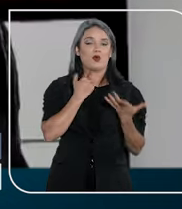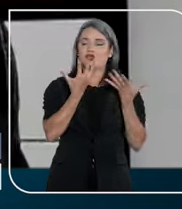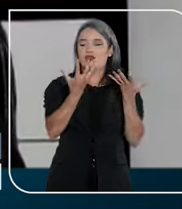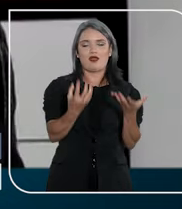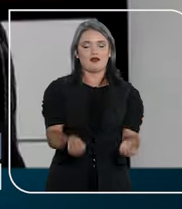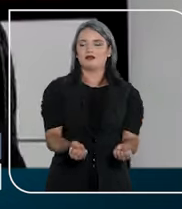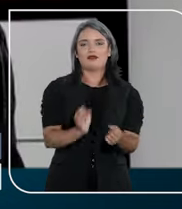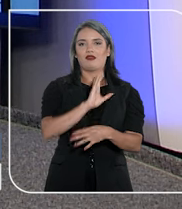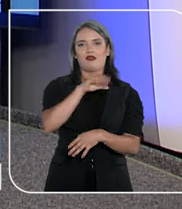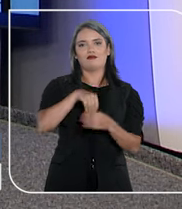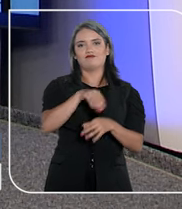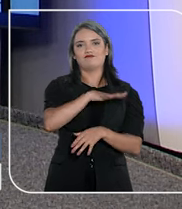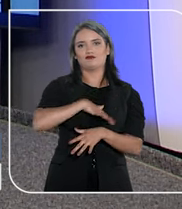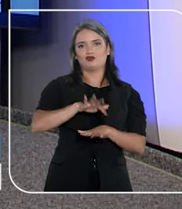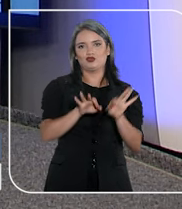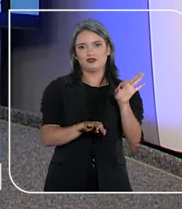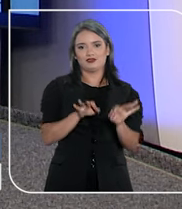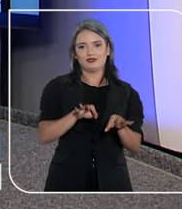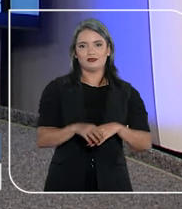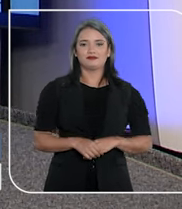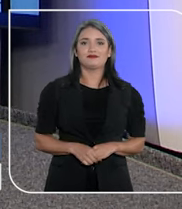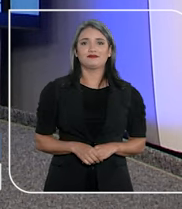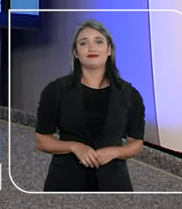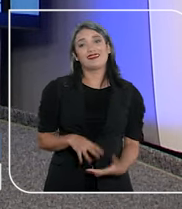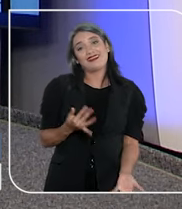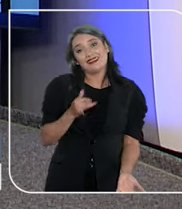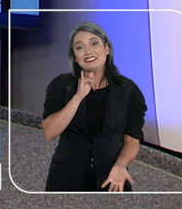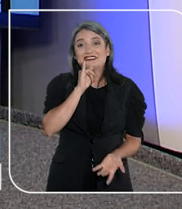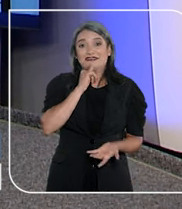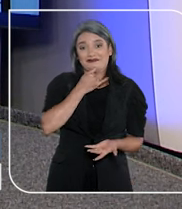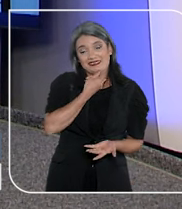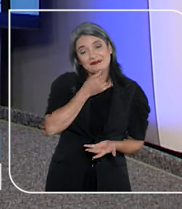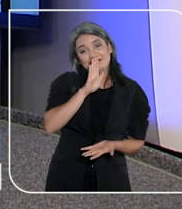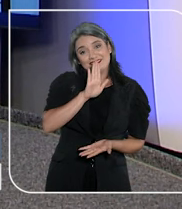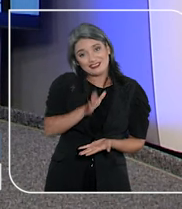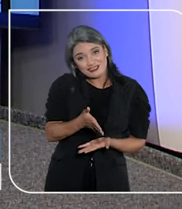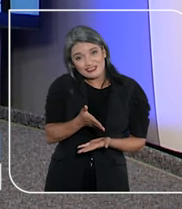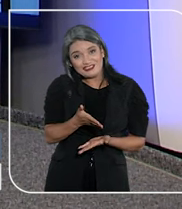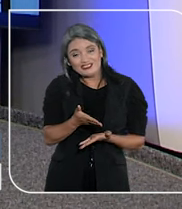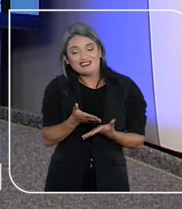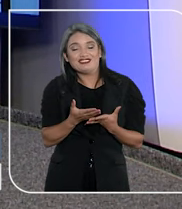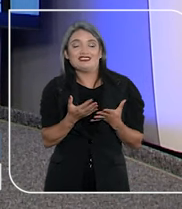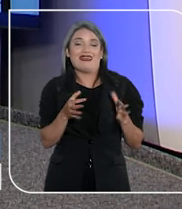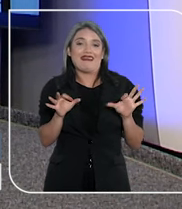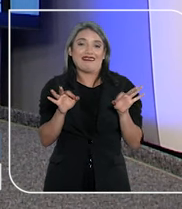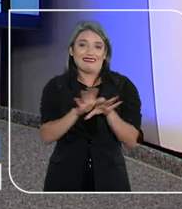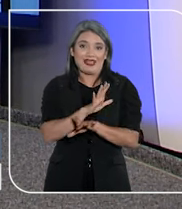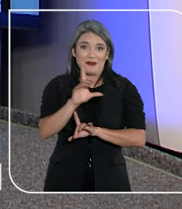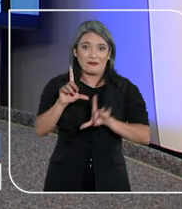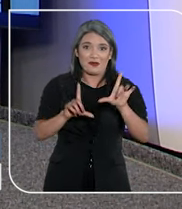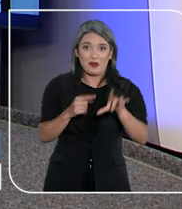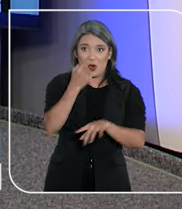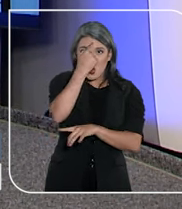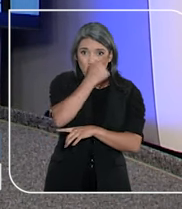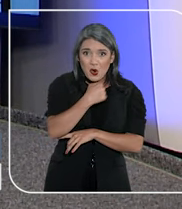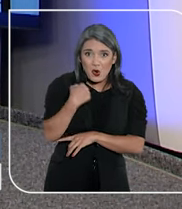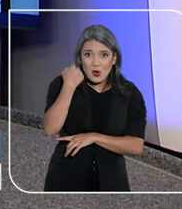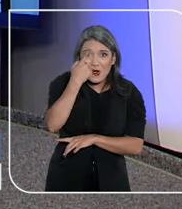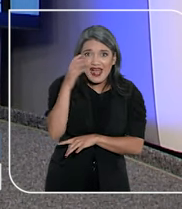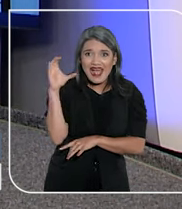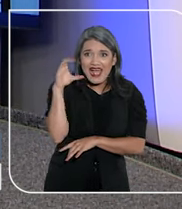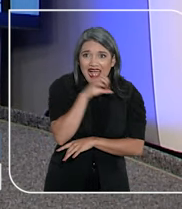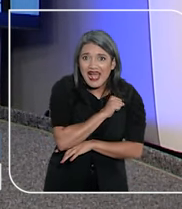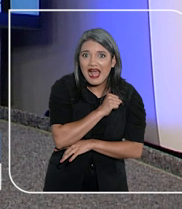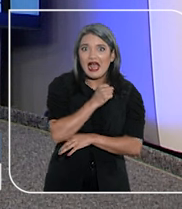no universo jurídico. Bom, infelizmente a gente já está chegando ao fim do nosso programa. Uma hora, sim, é muito pouco para